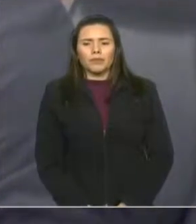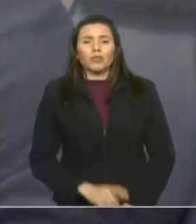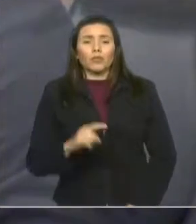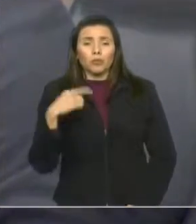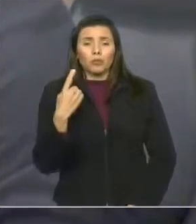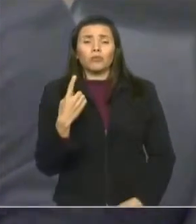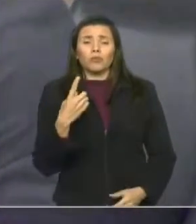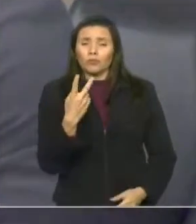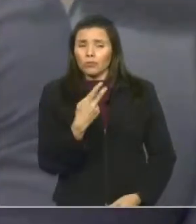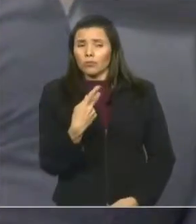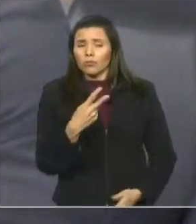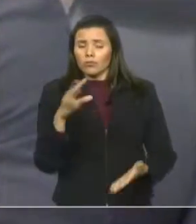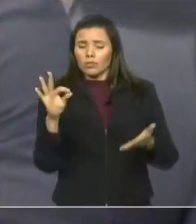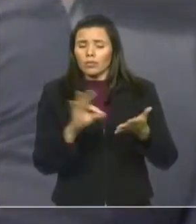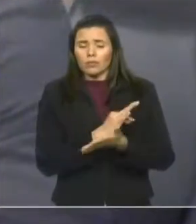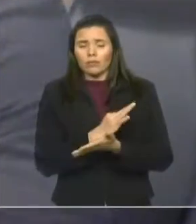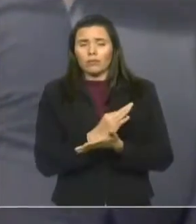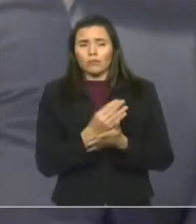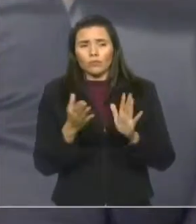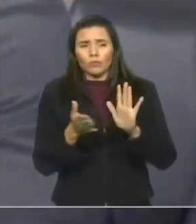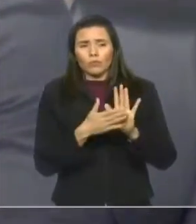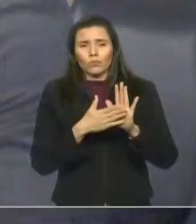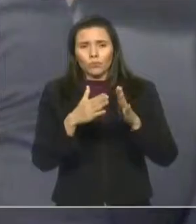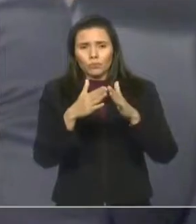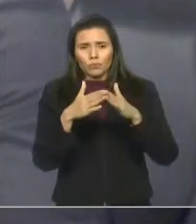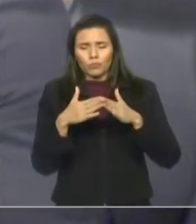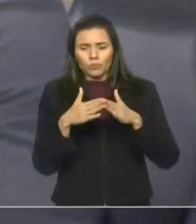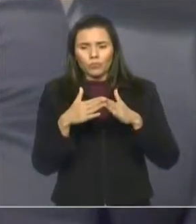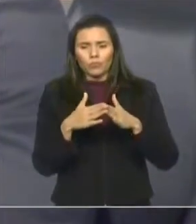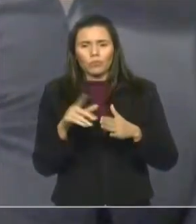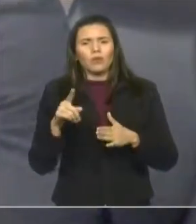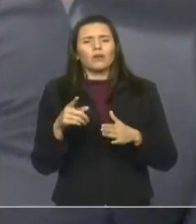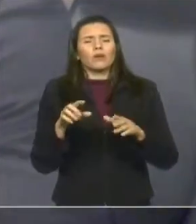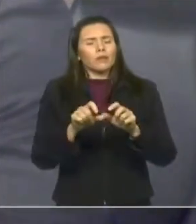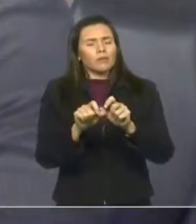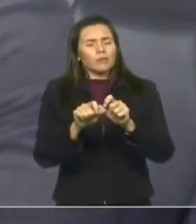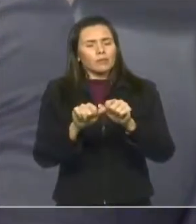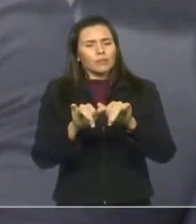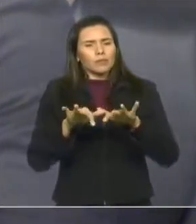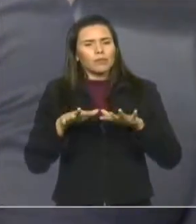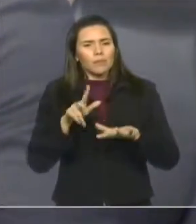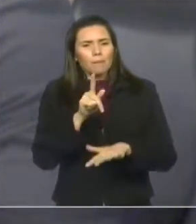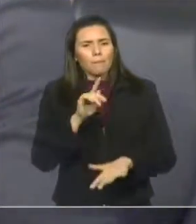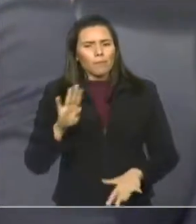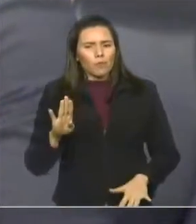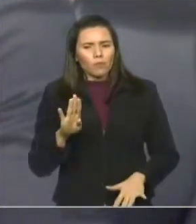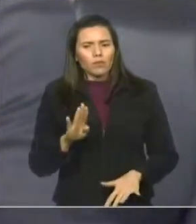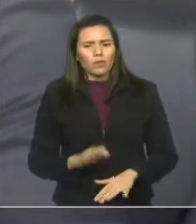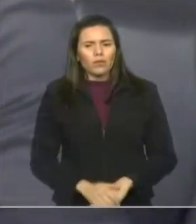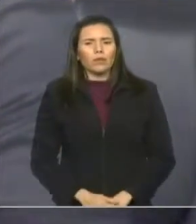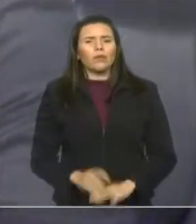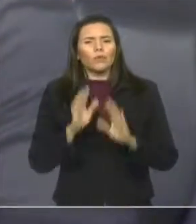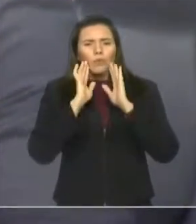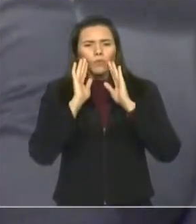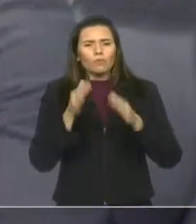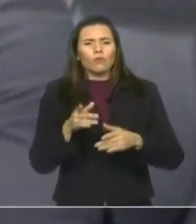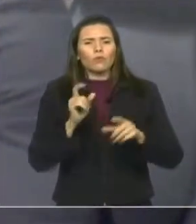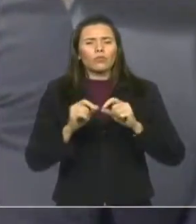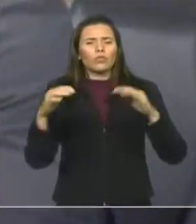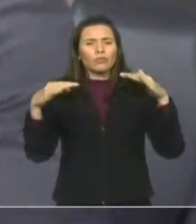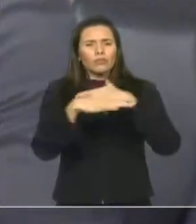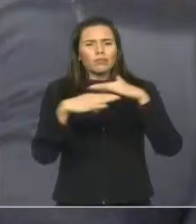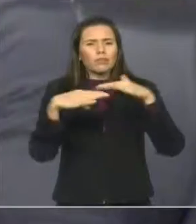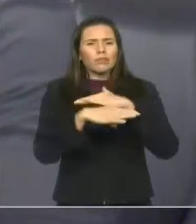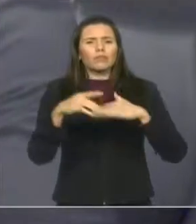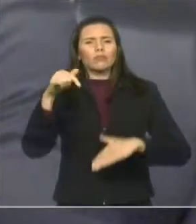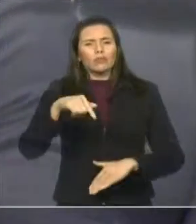requerimento para que seja realizada uma audiência pública para tratar sobre o trânsito de São Luís, sobre o trânsito da